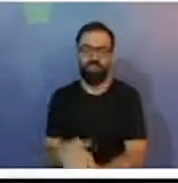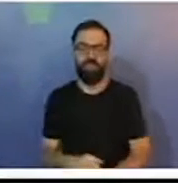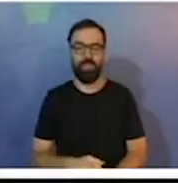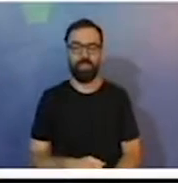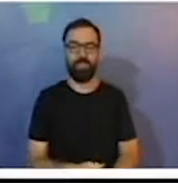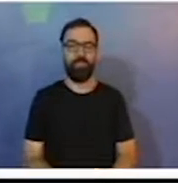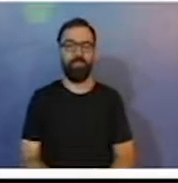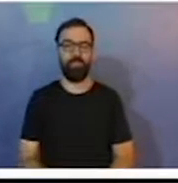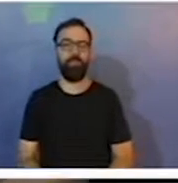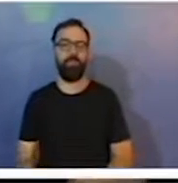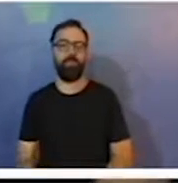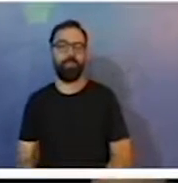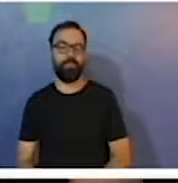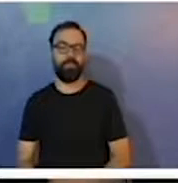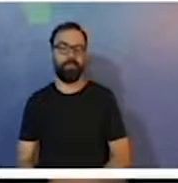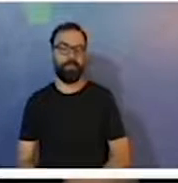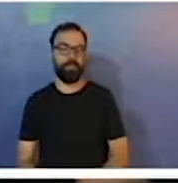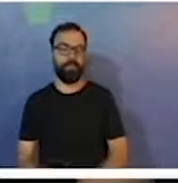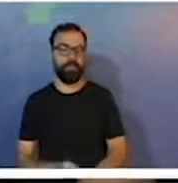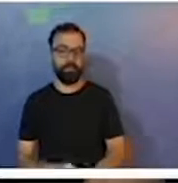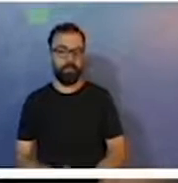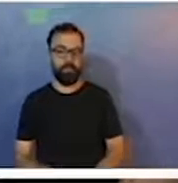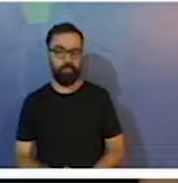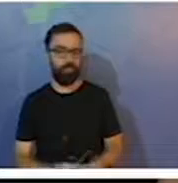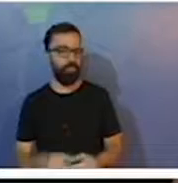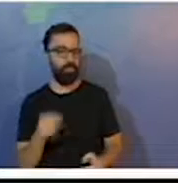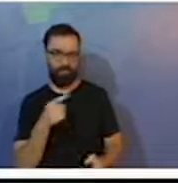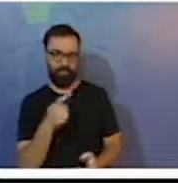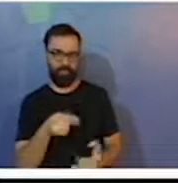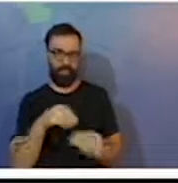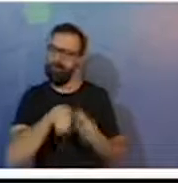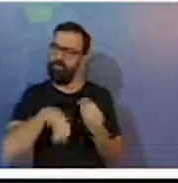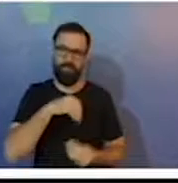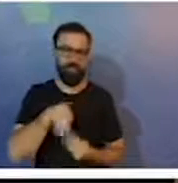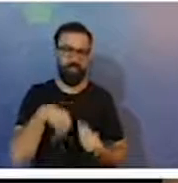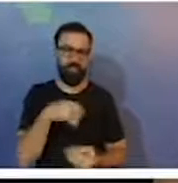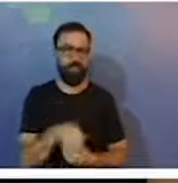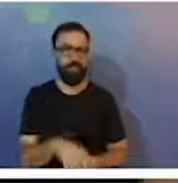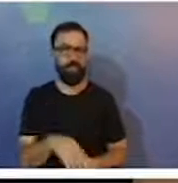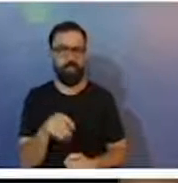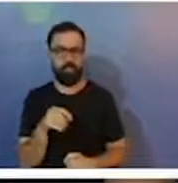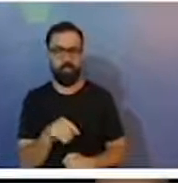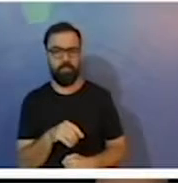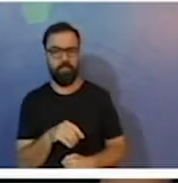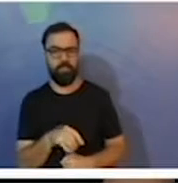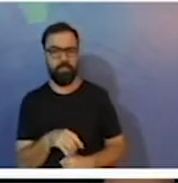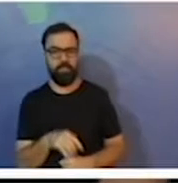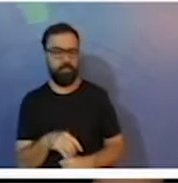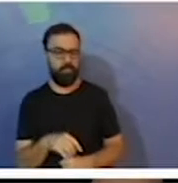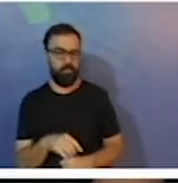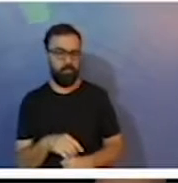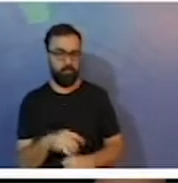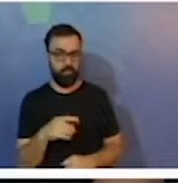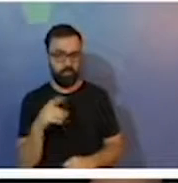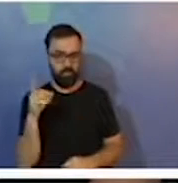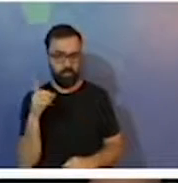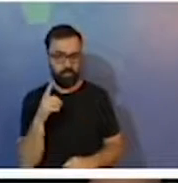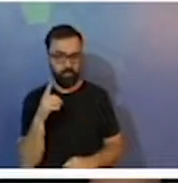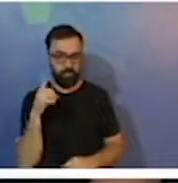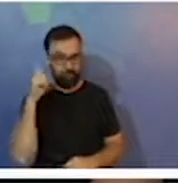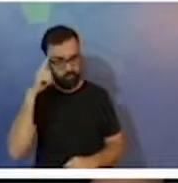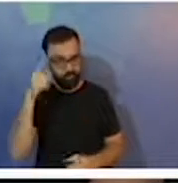a nossa atividade agora mesmo então aqui tá tudo bagunçado está pedindo Aliás ele está mandando